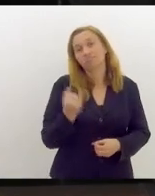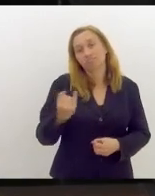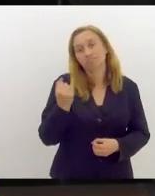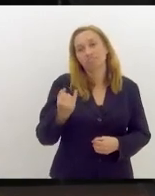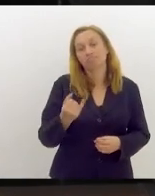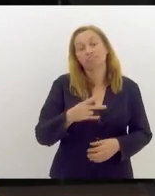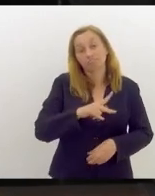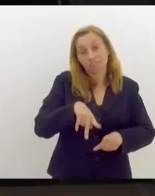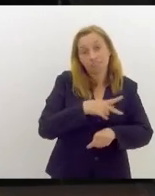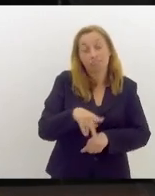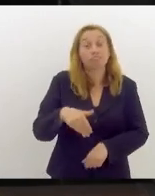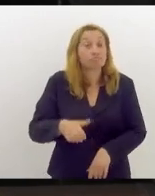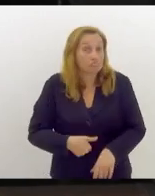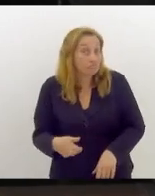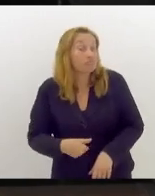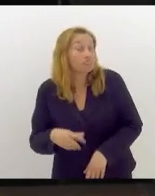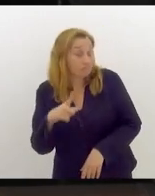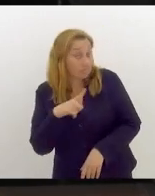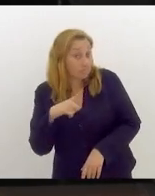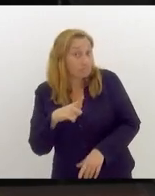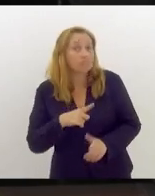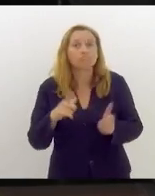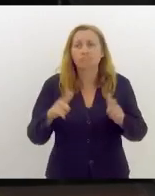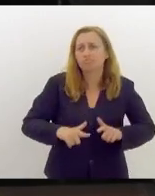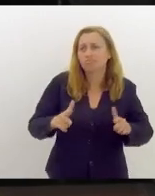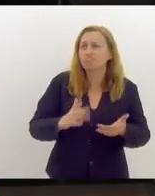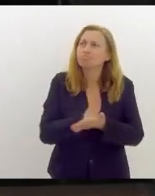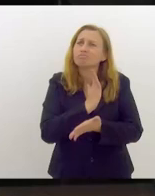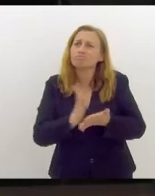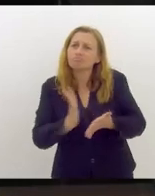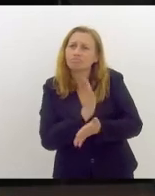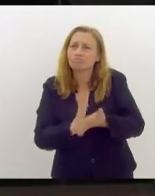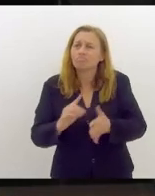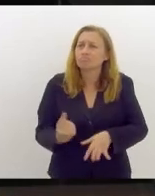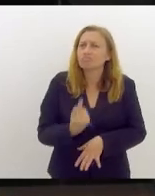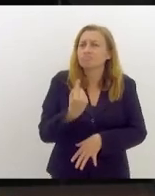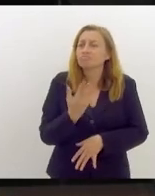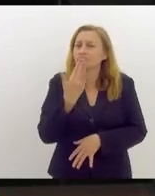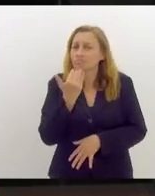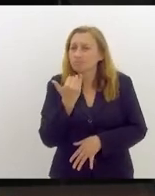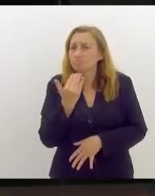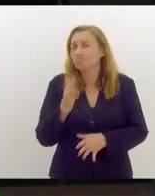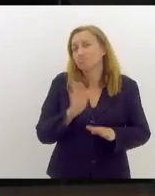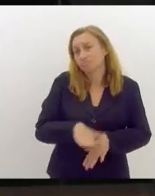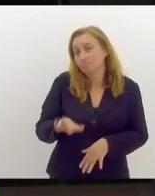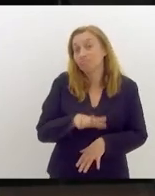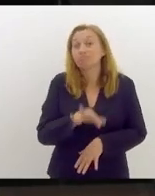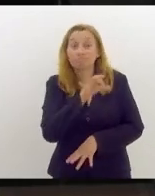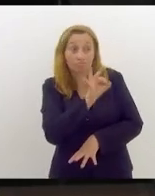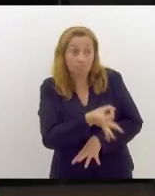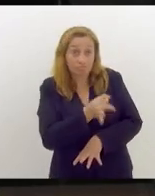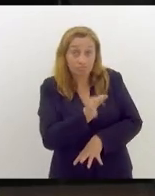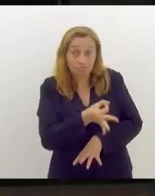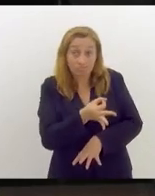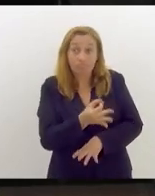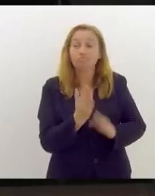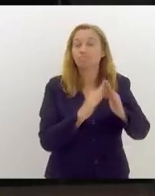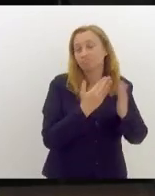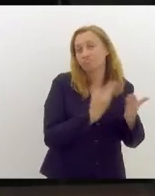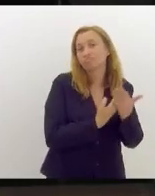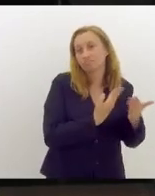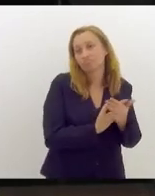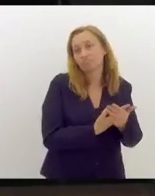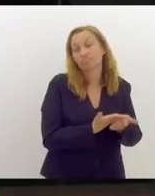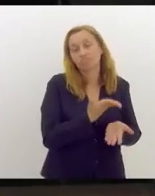país que tá com fome num país onde Às vezes a única alimentação dessa criança é justamente a alimentação